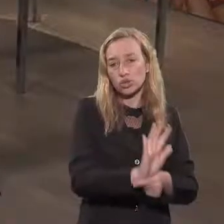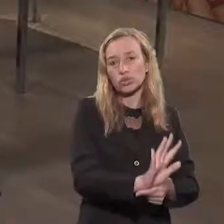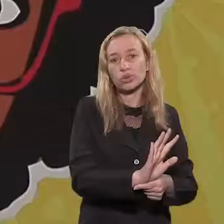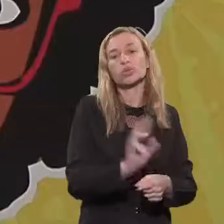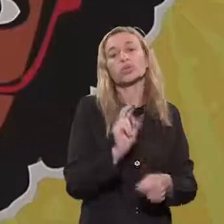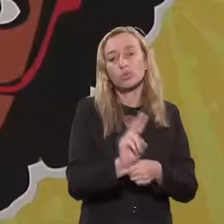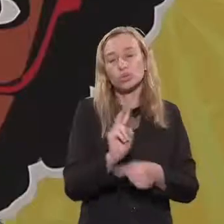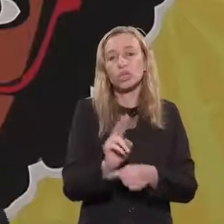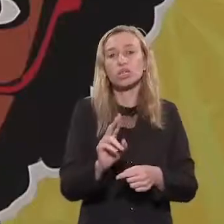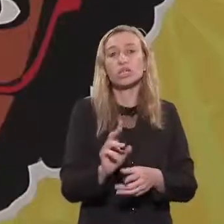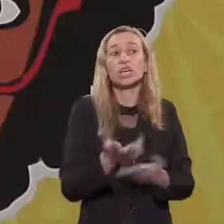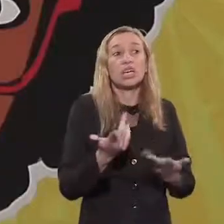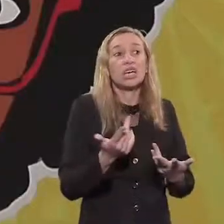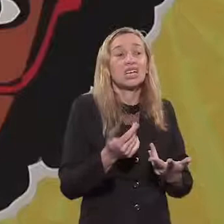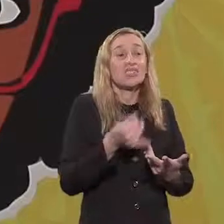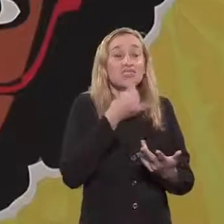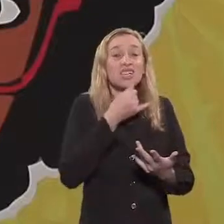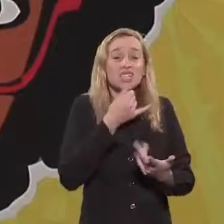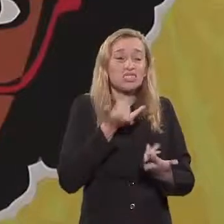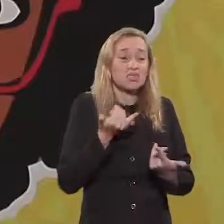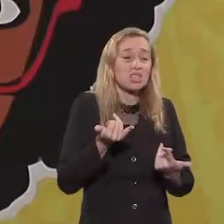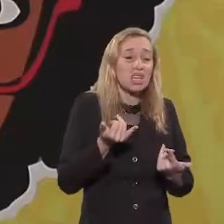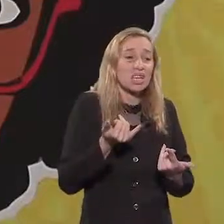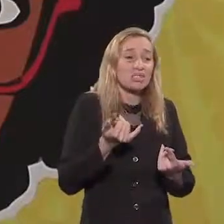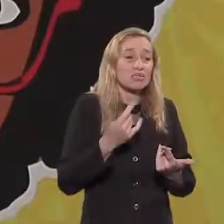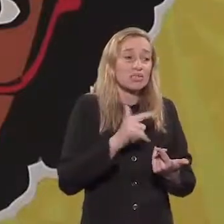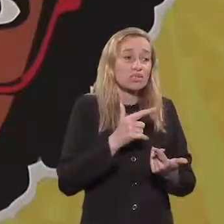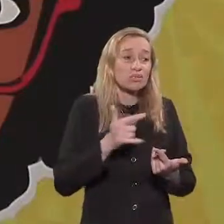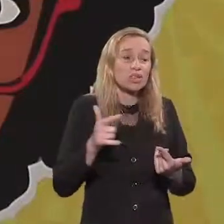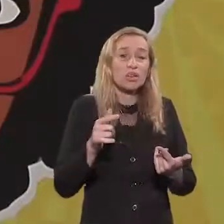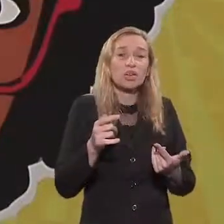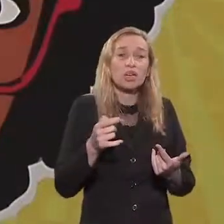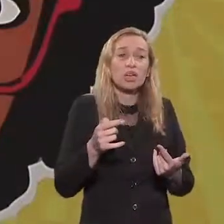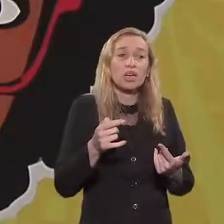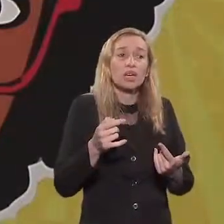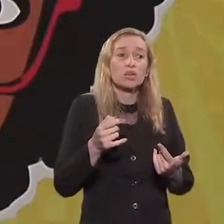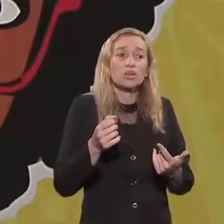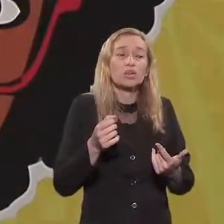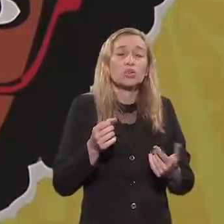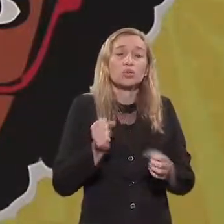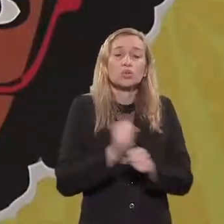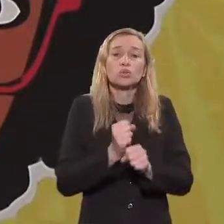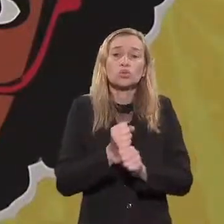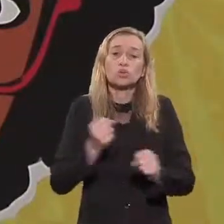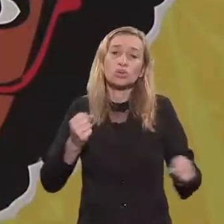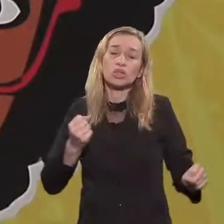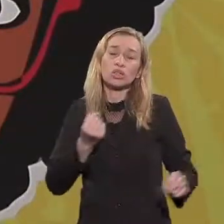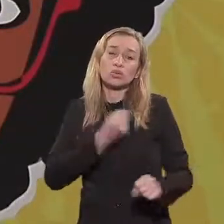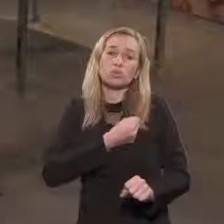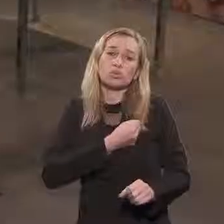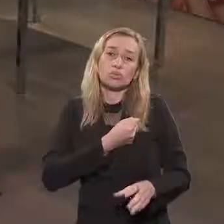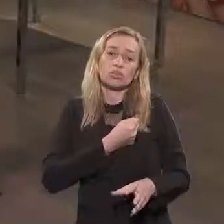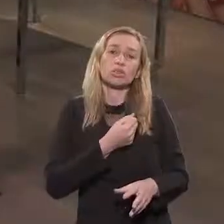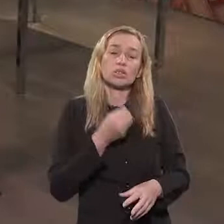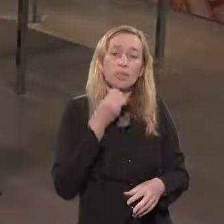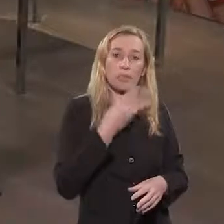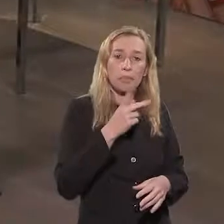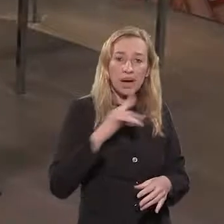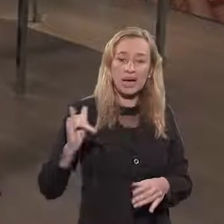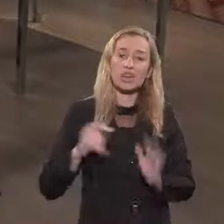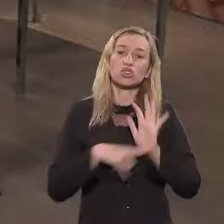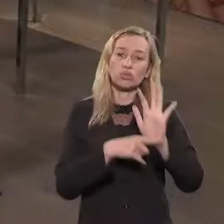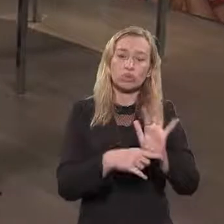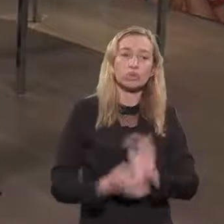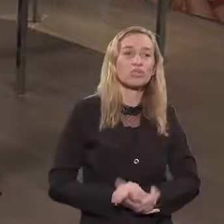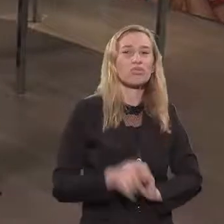Então, infelizmente, não temos tantos Ulisses, Lucianos, né, e Ailtons, porque muitas mães ficam sozinhas. Vocês acompanham também